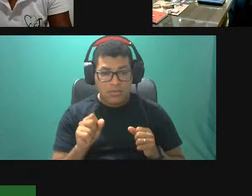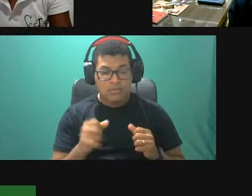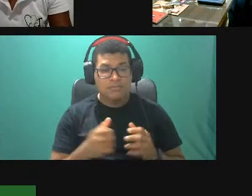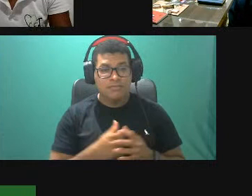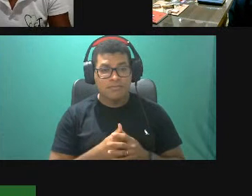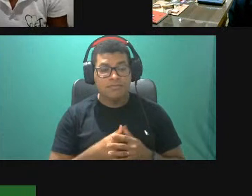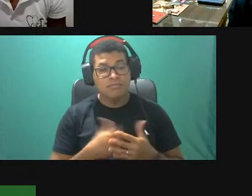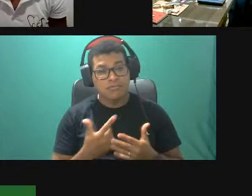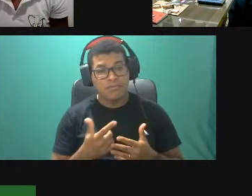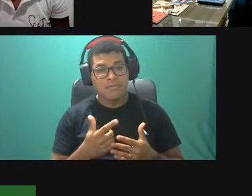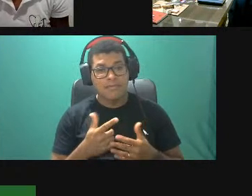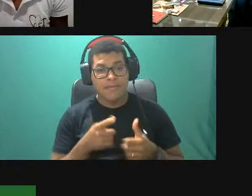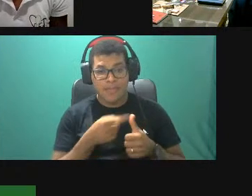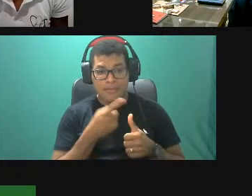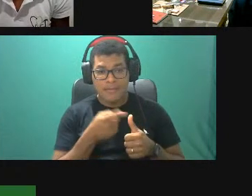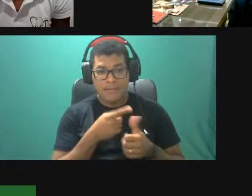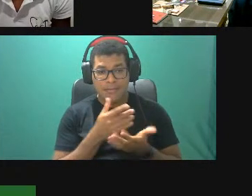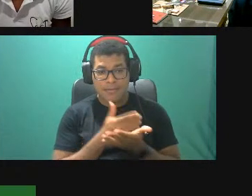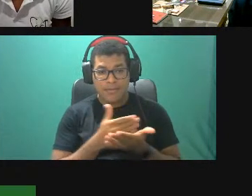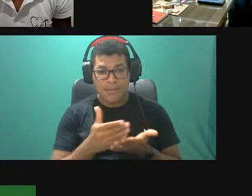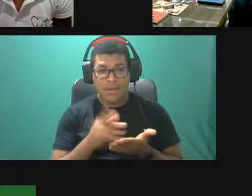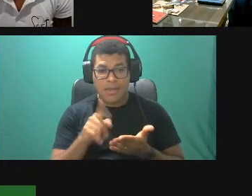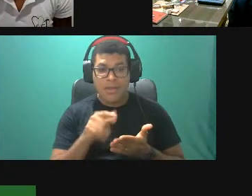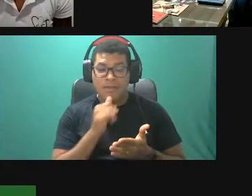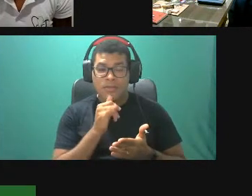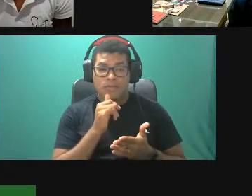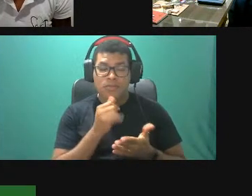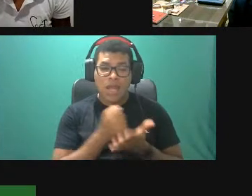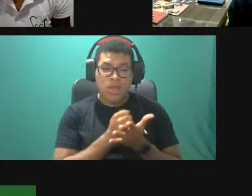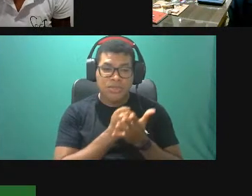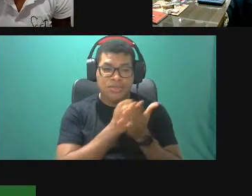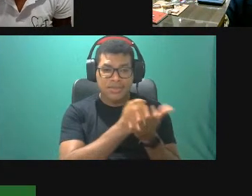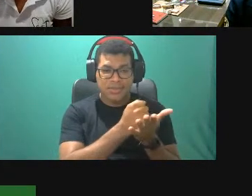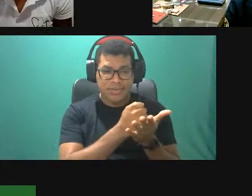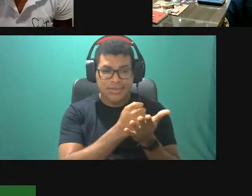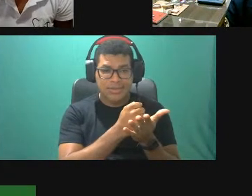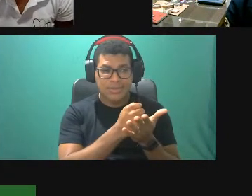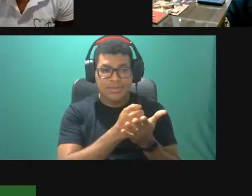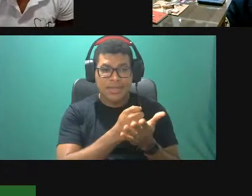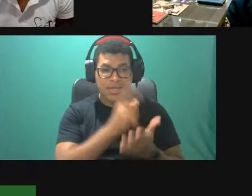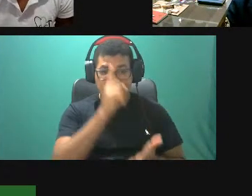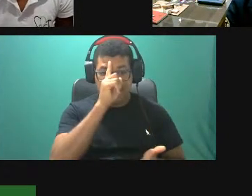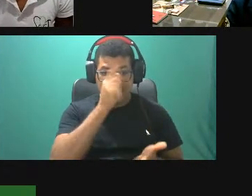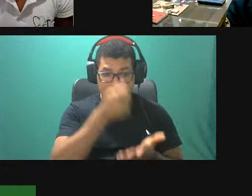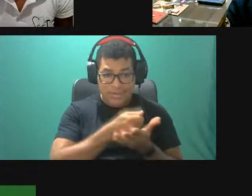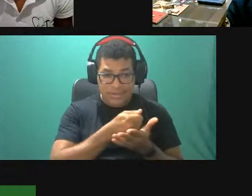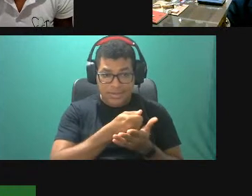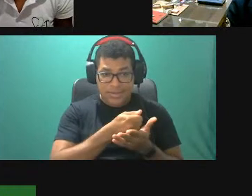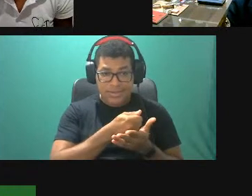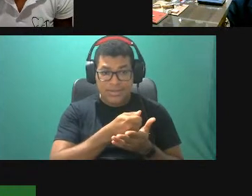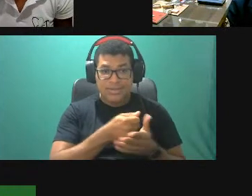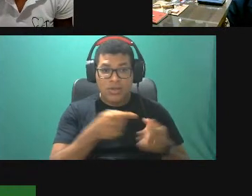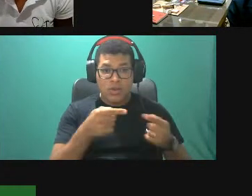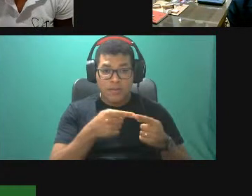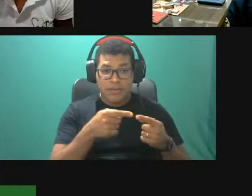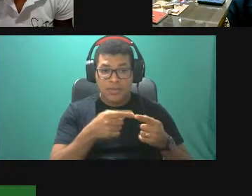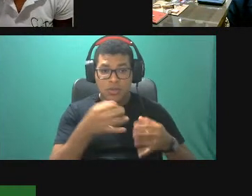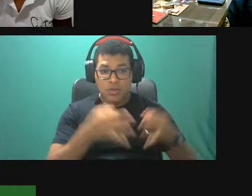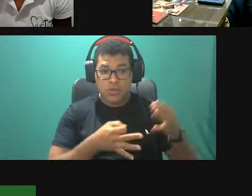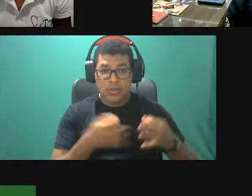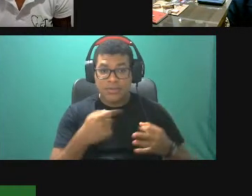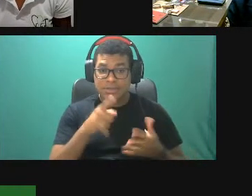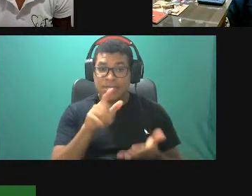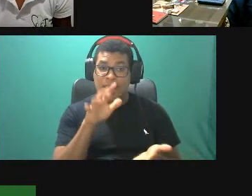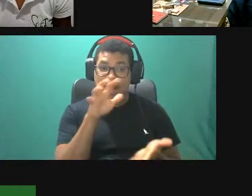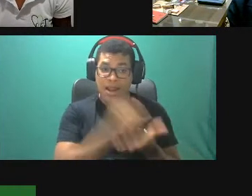Num primeiro momento, a questão de auxiliar as decisões judiciais, você tem que estar cadastrado junto ao Tribunal de Justiça do